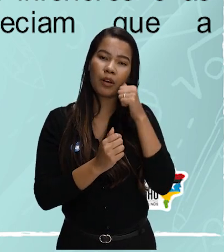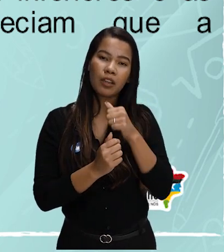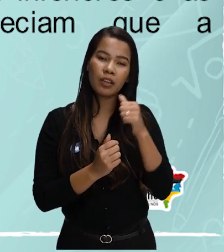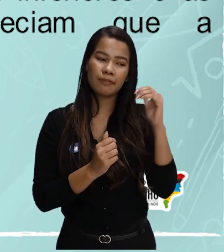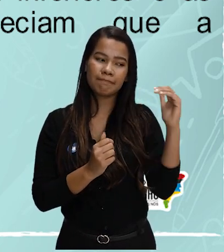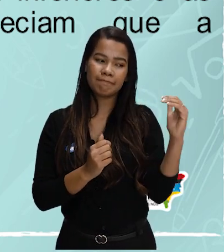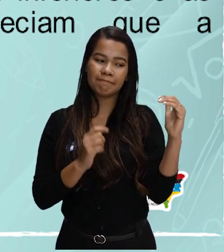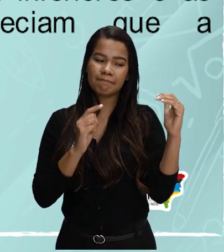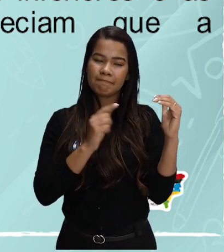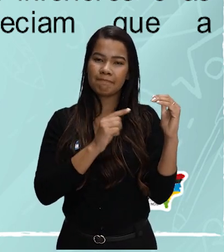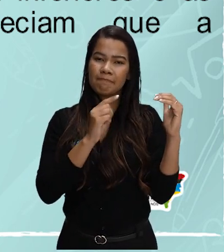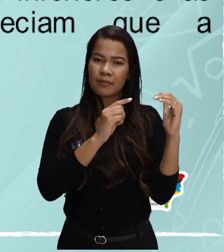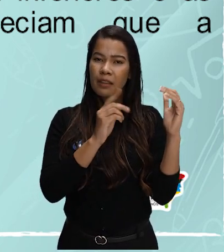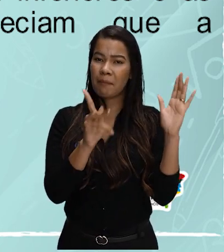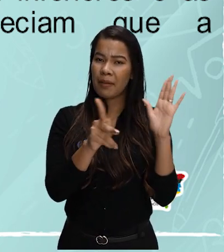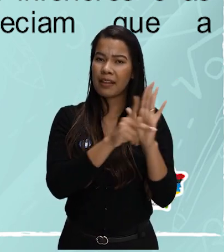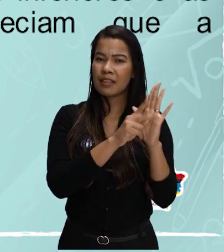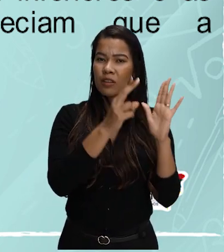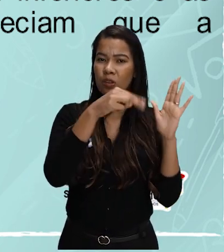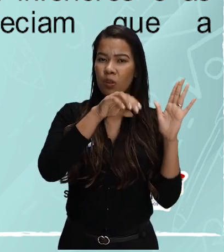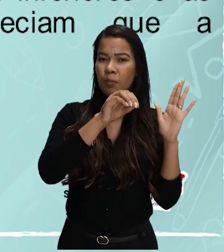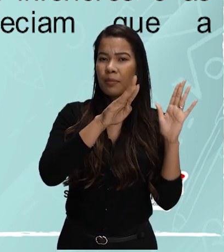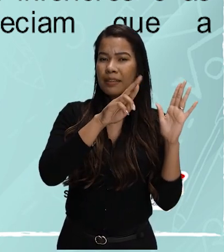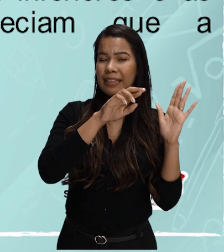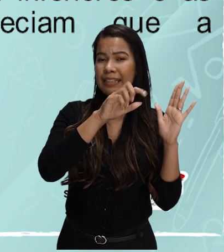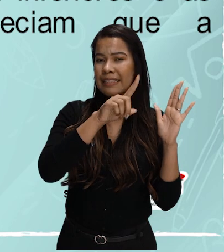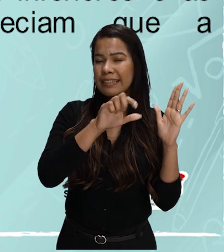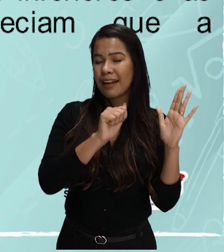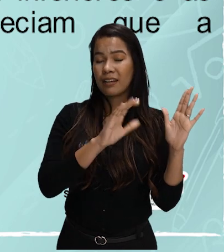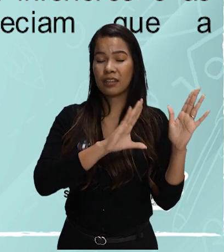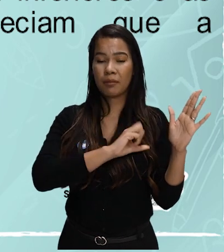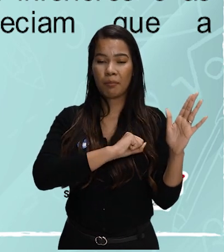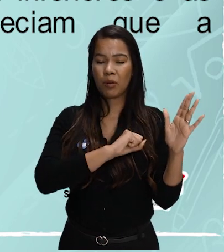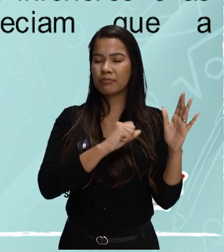mulher pertencia à nobreza. Então, amor impossível.